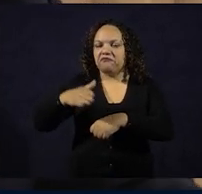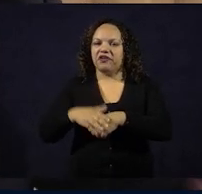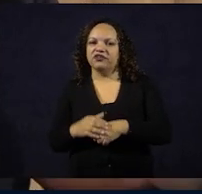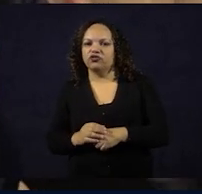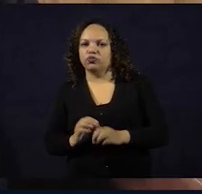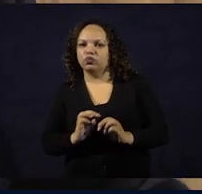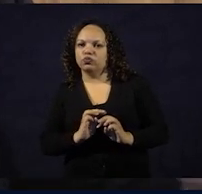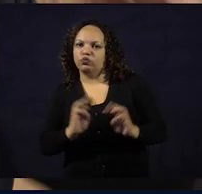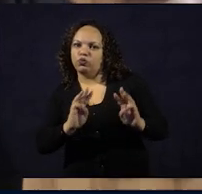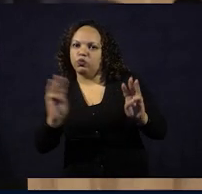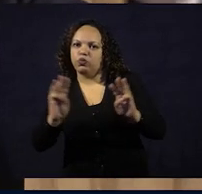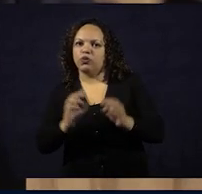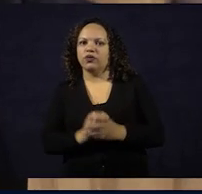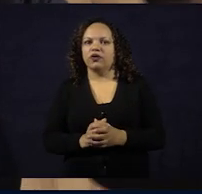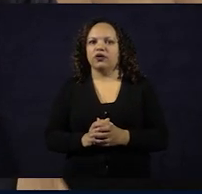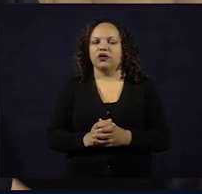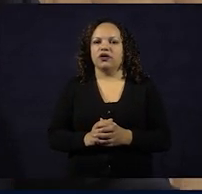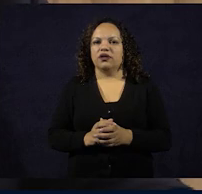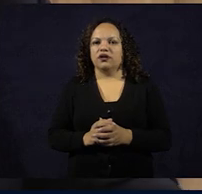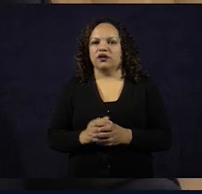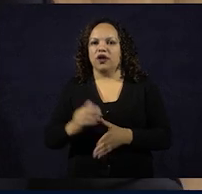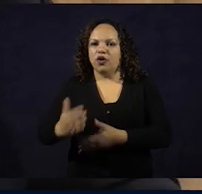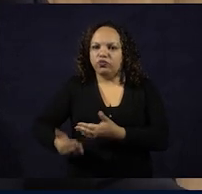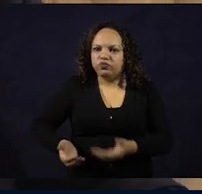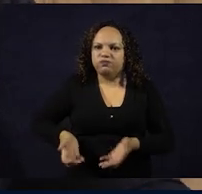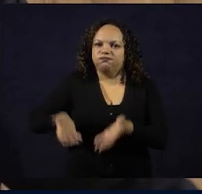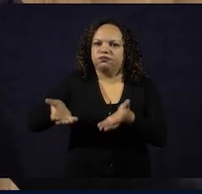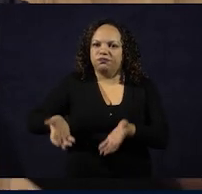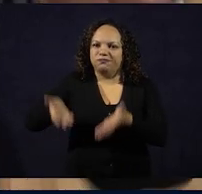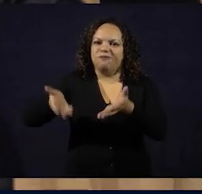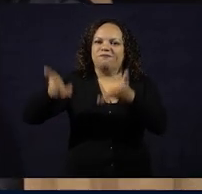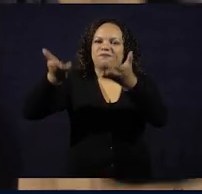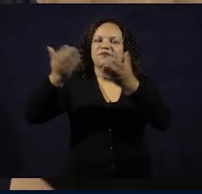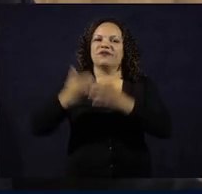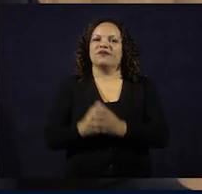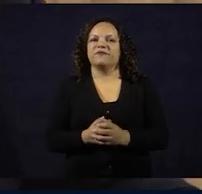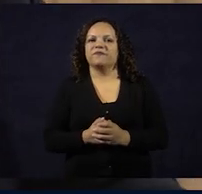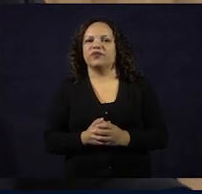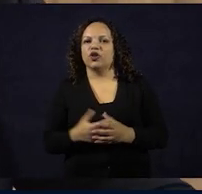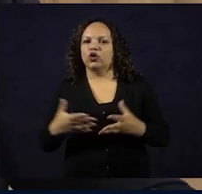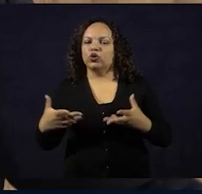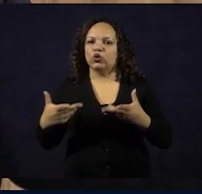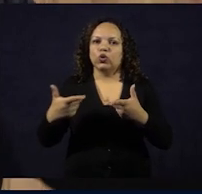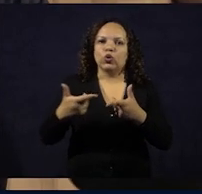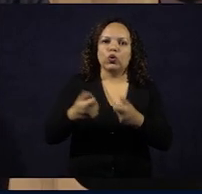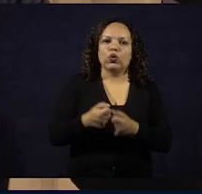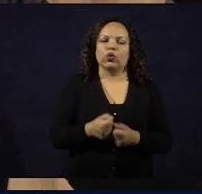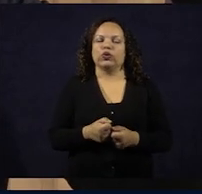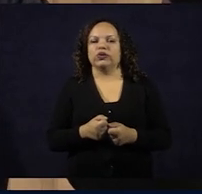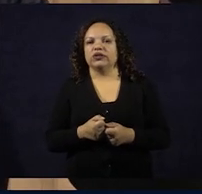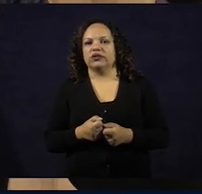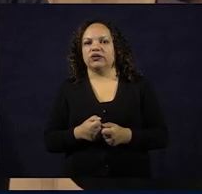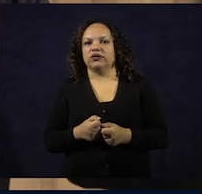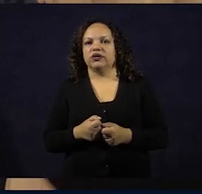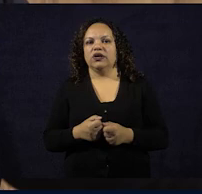Então como ele disse né ação preso da ação piscando todo trimestre